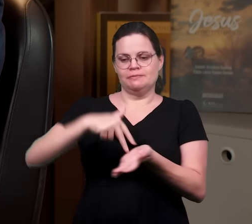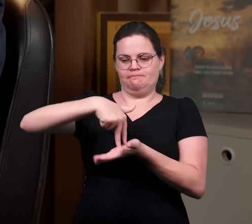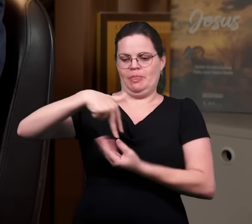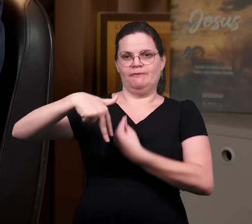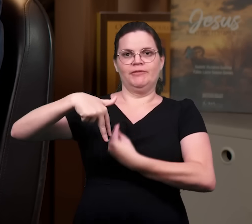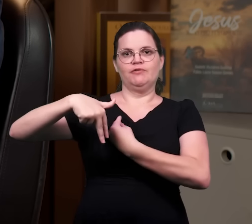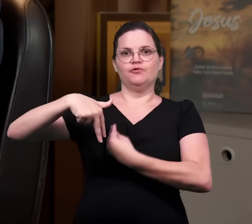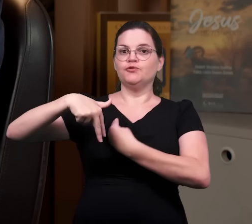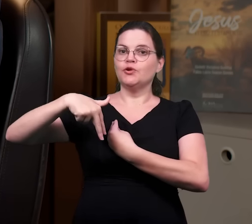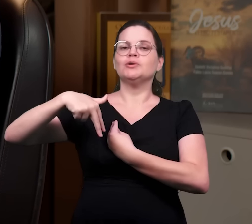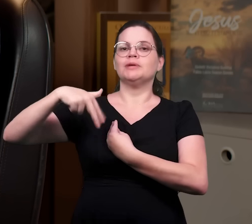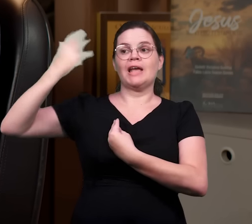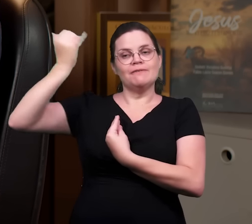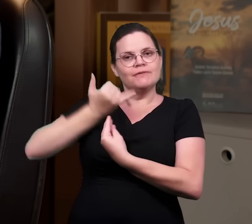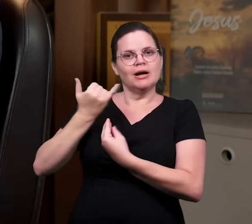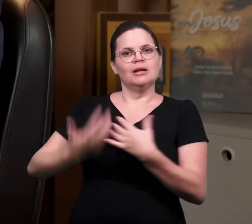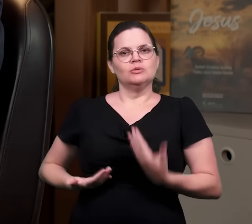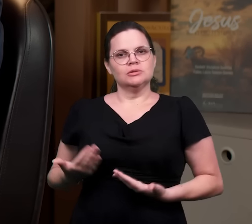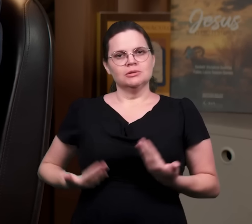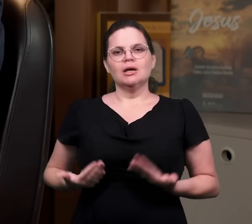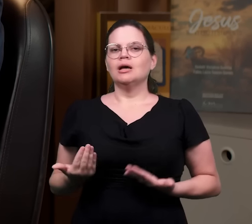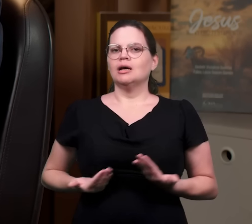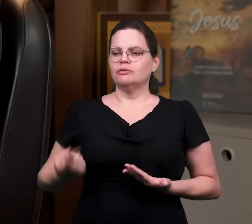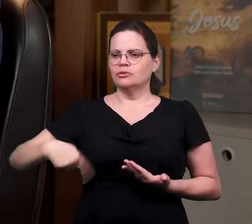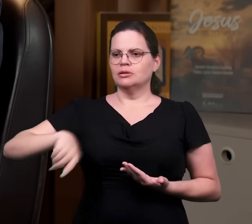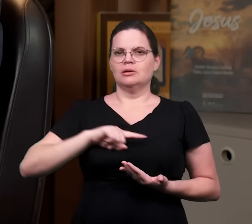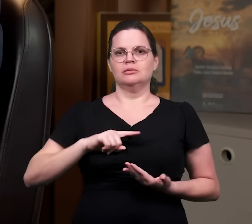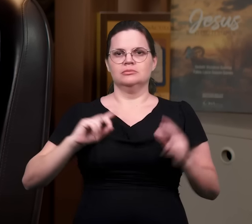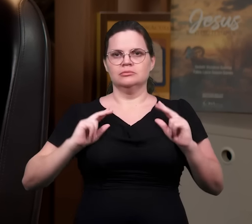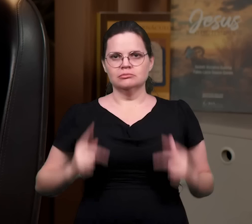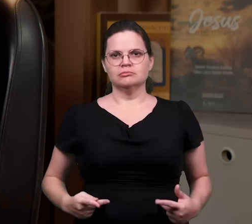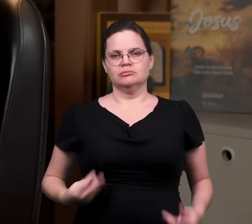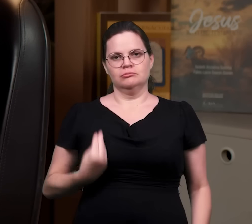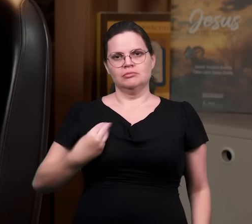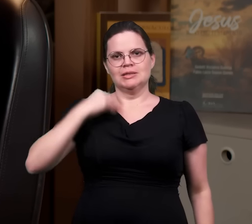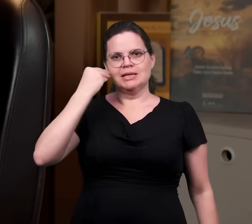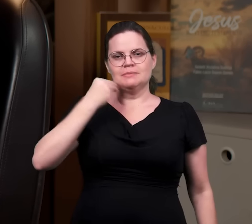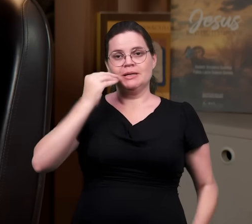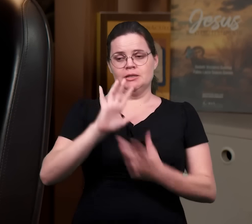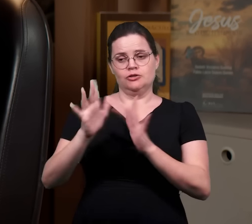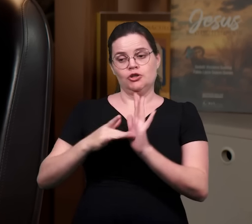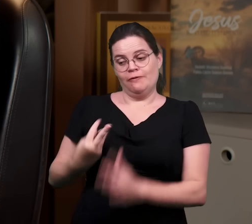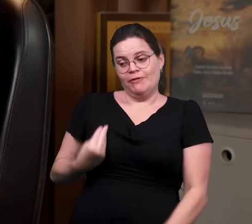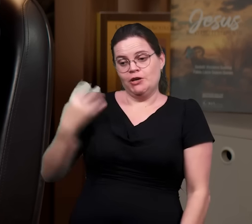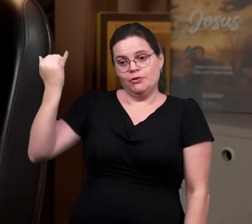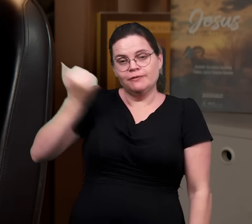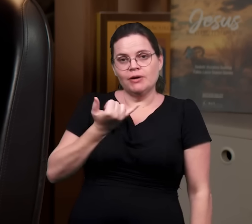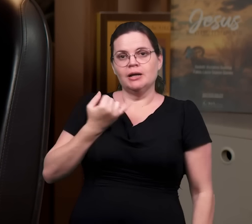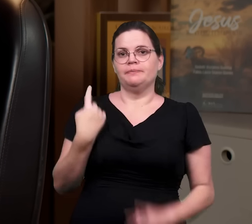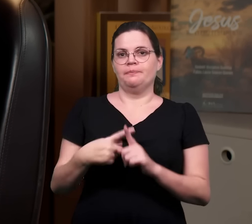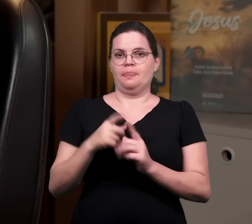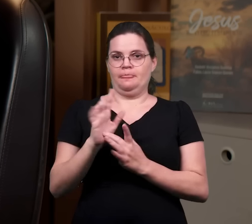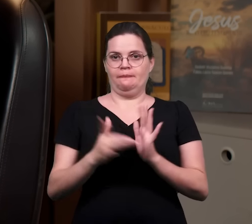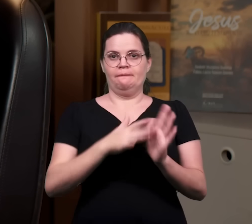é um Jesus que vive, é um servo, um ser humano que vive um Jesus ressuscitado. Ou seja, ele morreu, ele